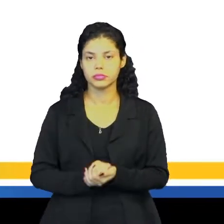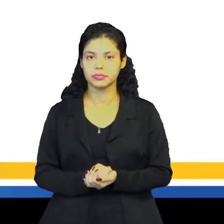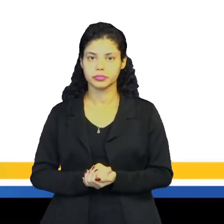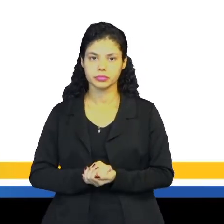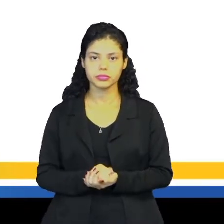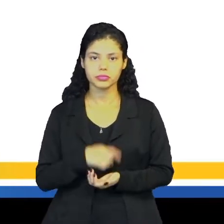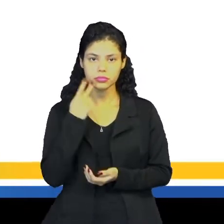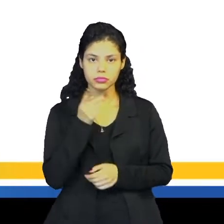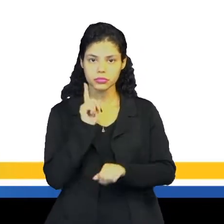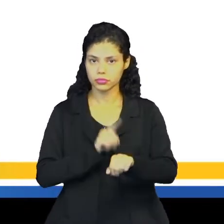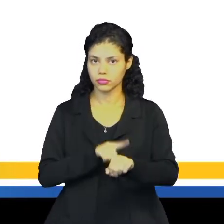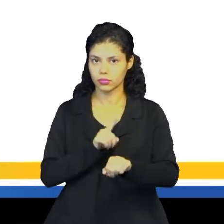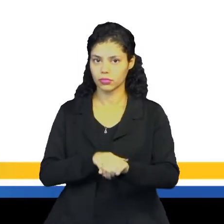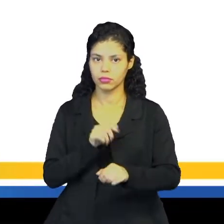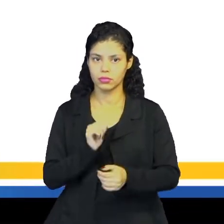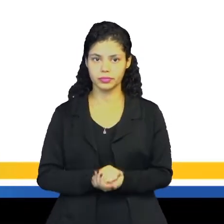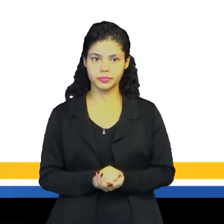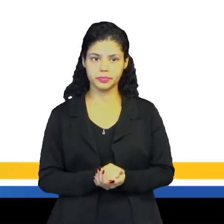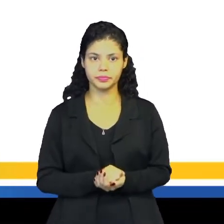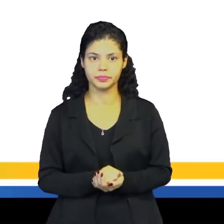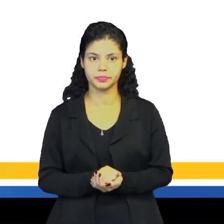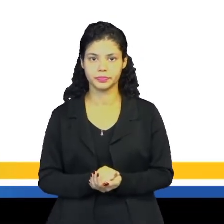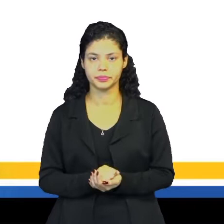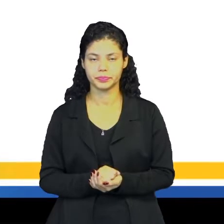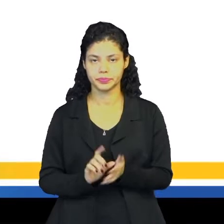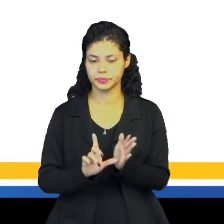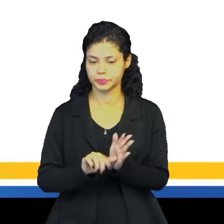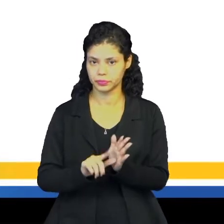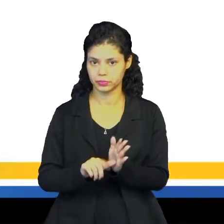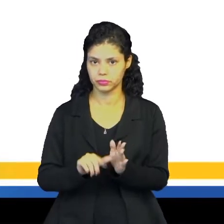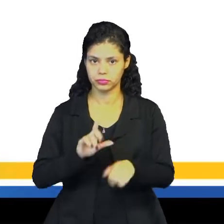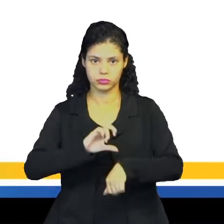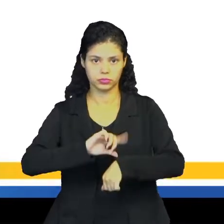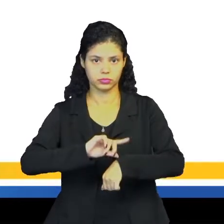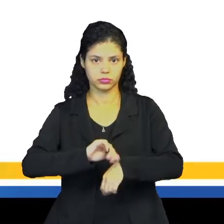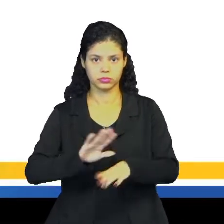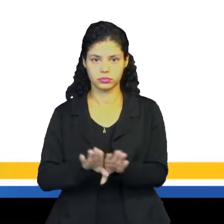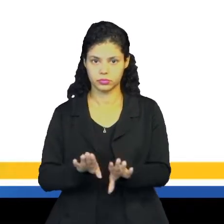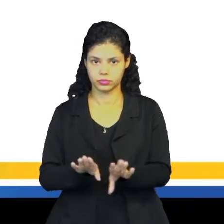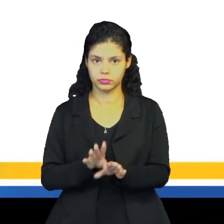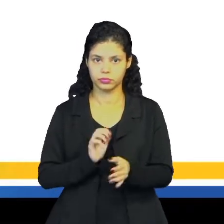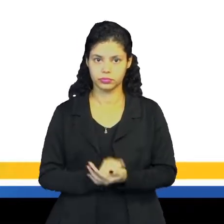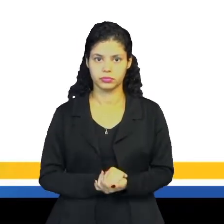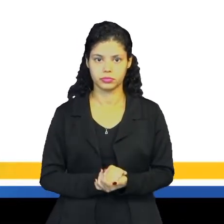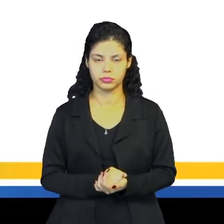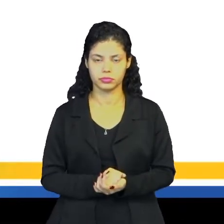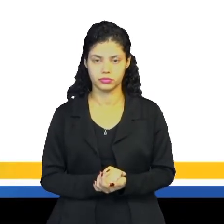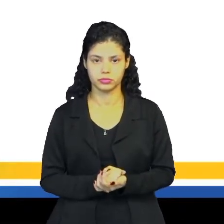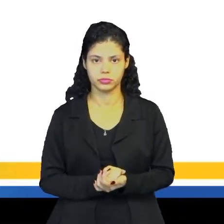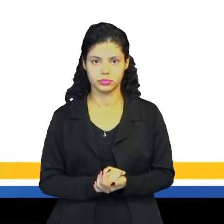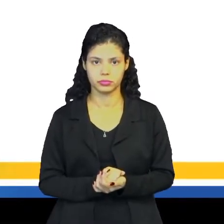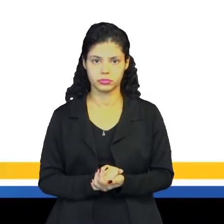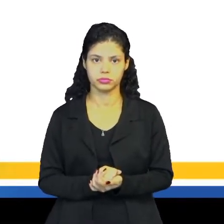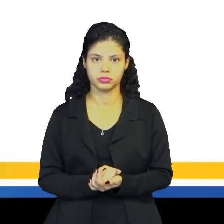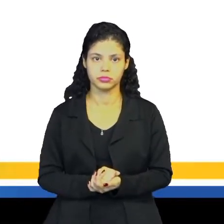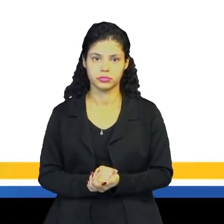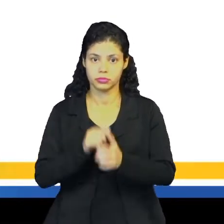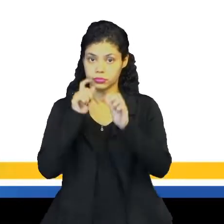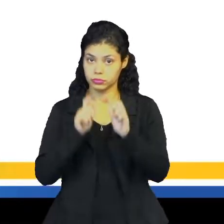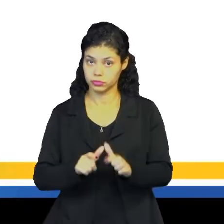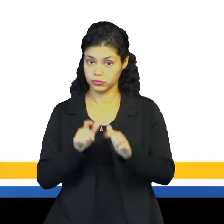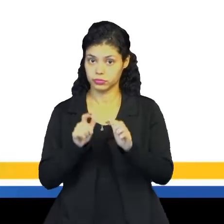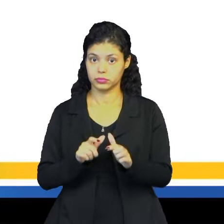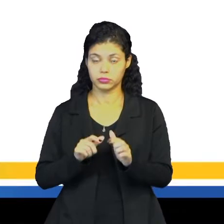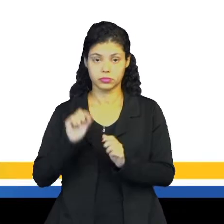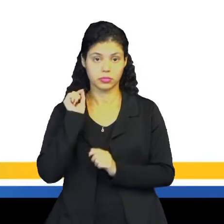o time, né? O tempo mesmo, no caso, os horários. Prepositions of places, no caso, preposições de